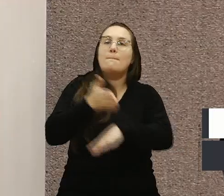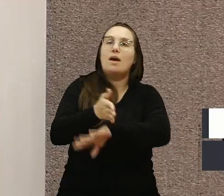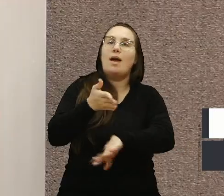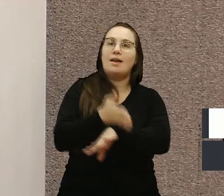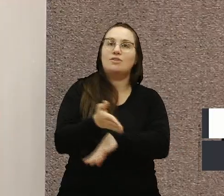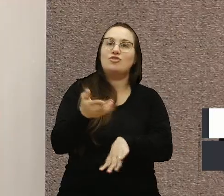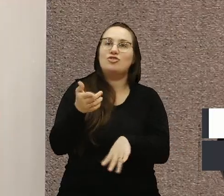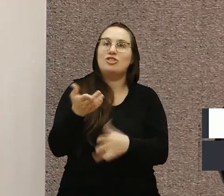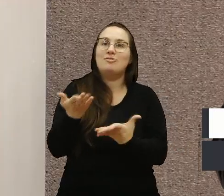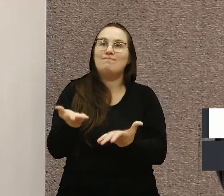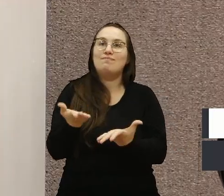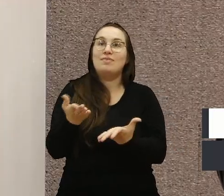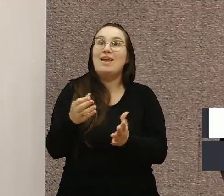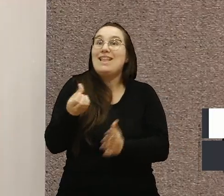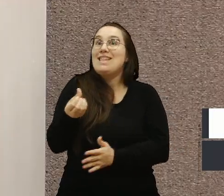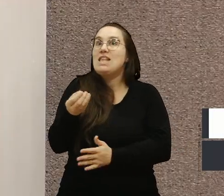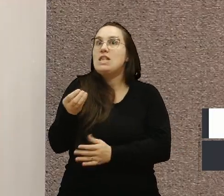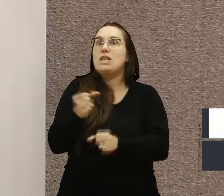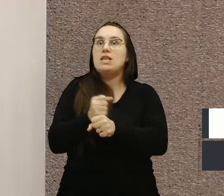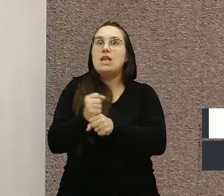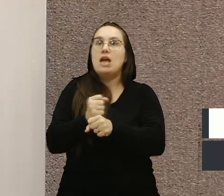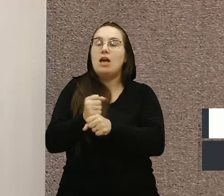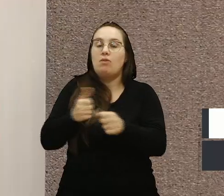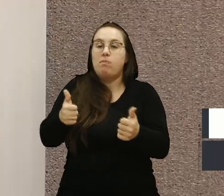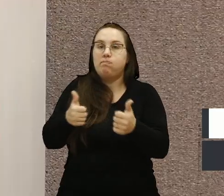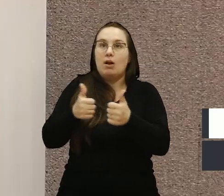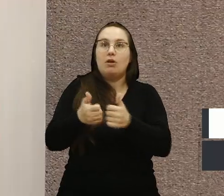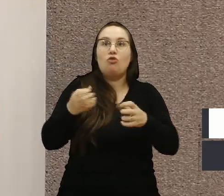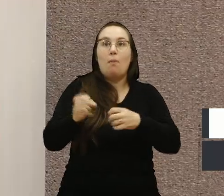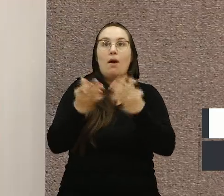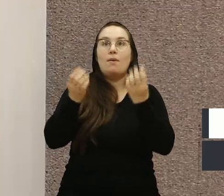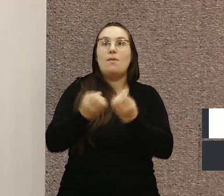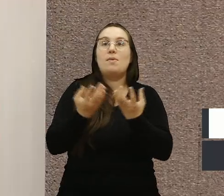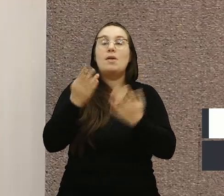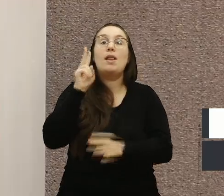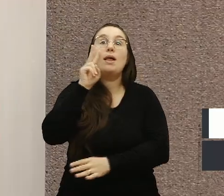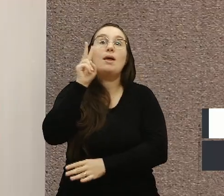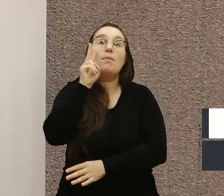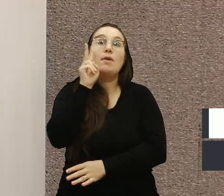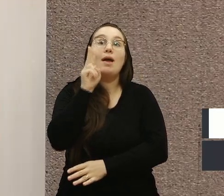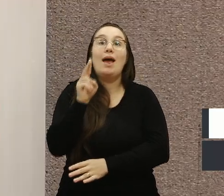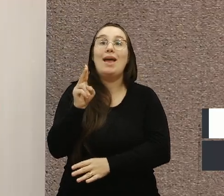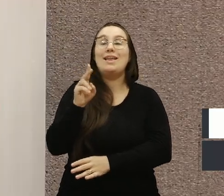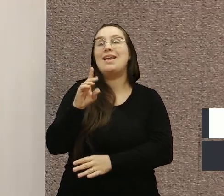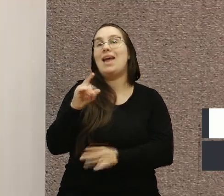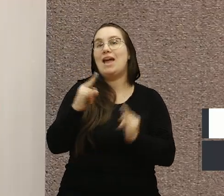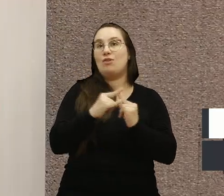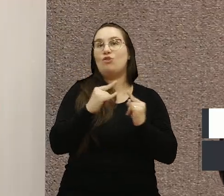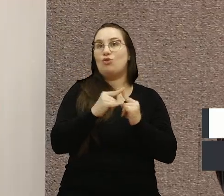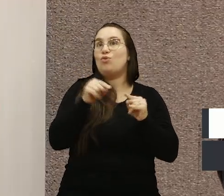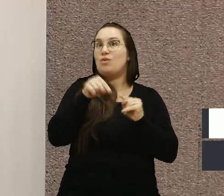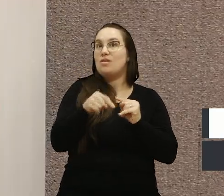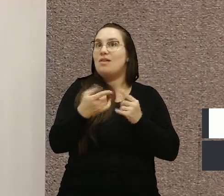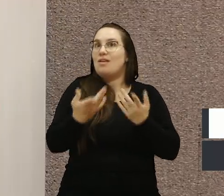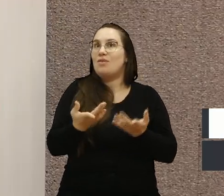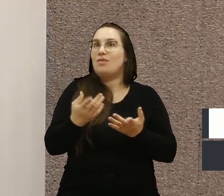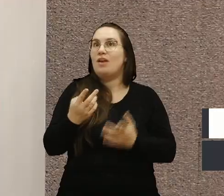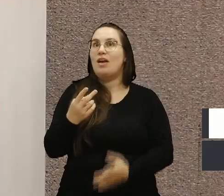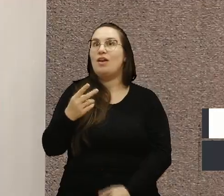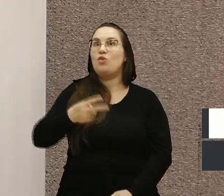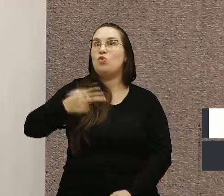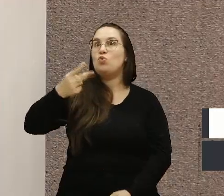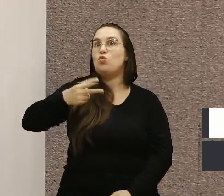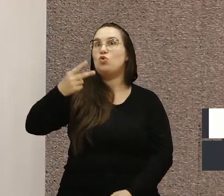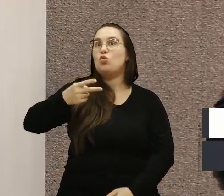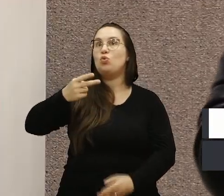esses 60 anos que se aproximam, né, de uma comemoração. Lembrando que a ADESG ela está desde o 2º ano, se não me falha a memória,